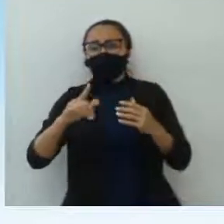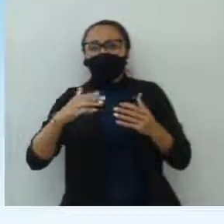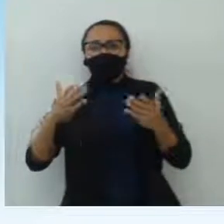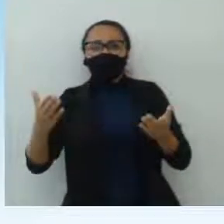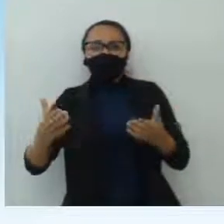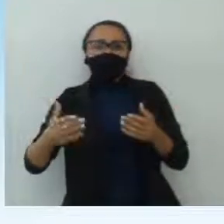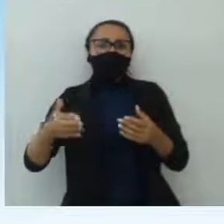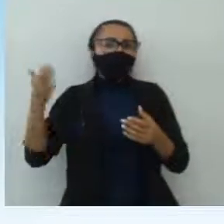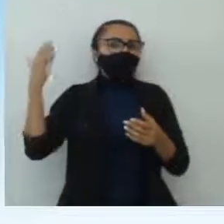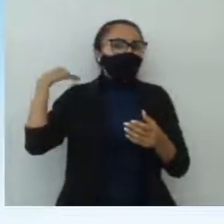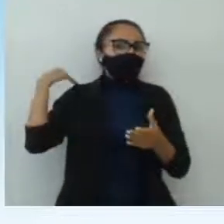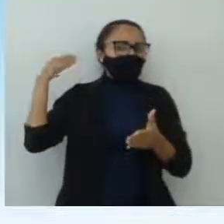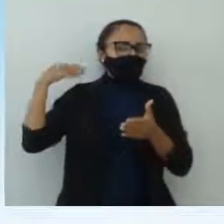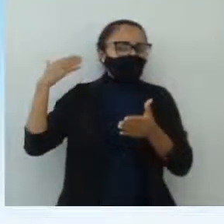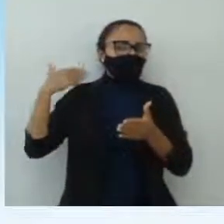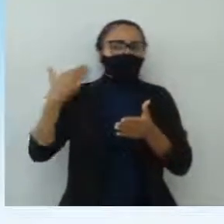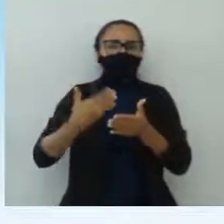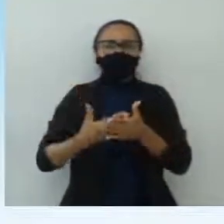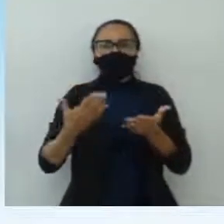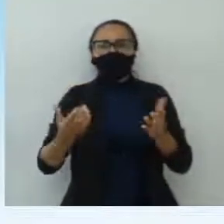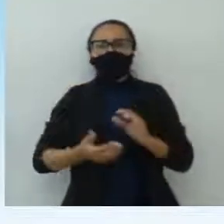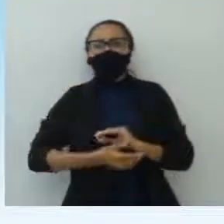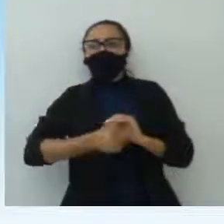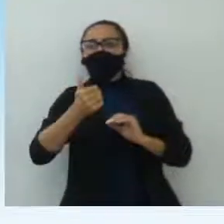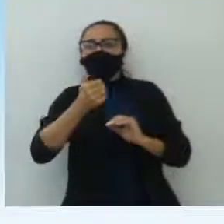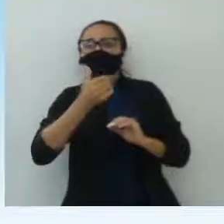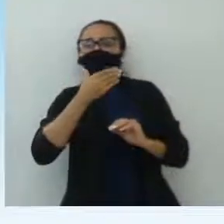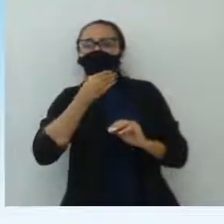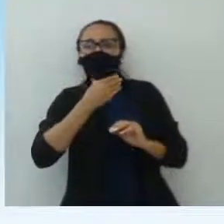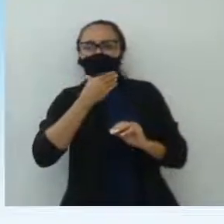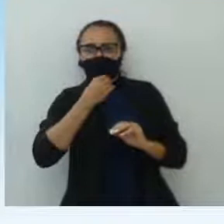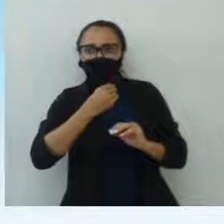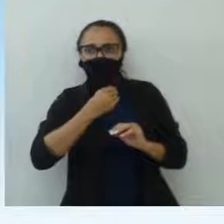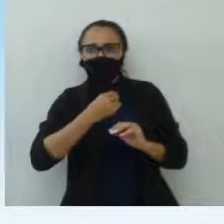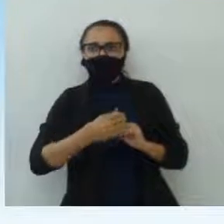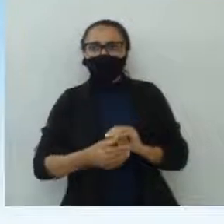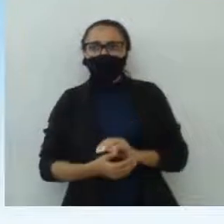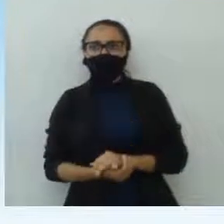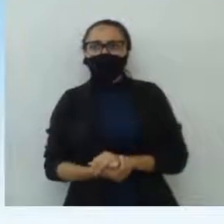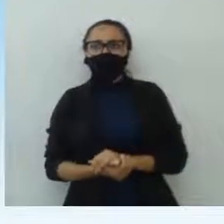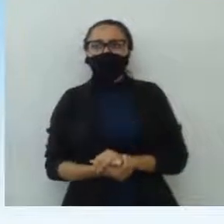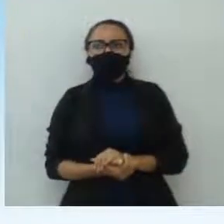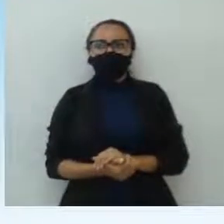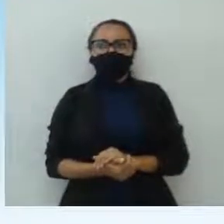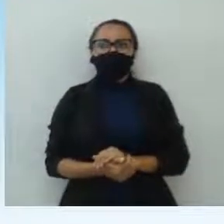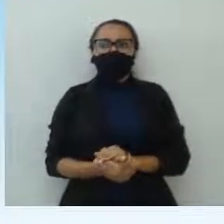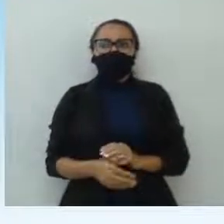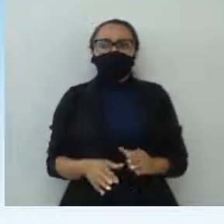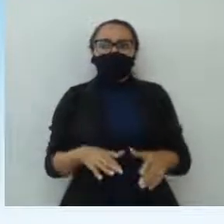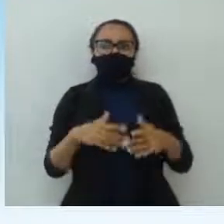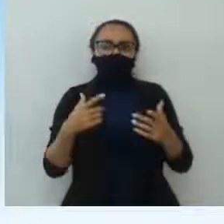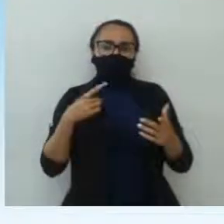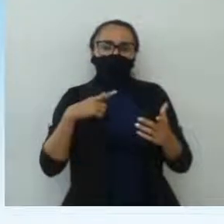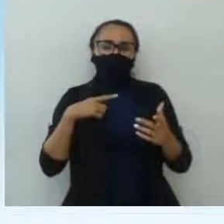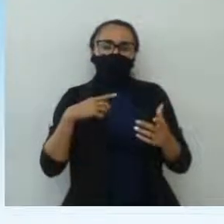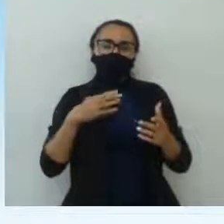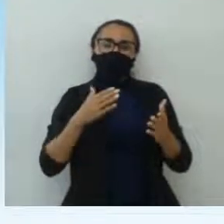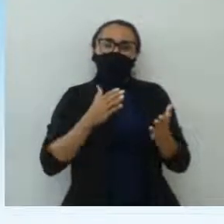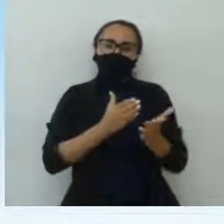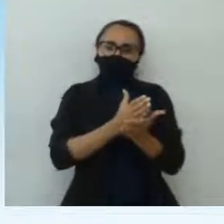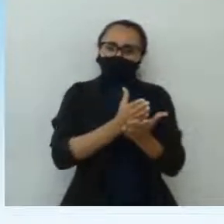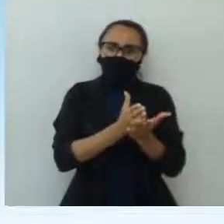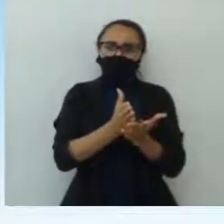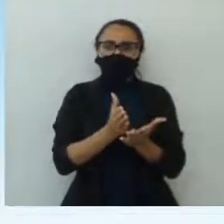herdada lá dos gregos? Primeiro é que o homem, primeira característica, o homem ele é um joguete do destino. Então o homem não